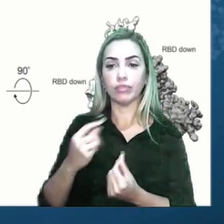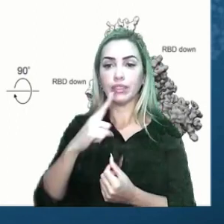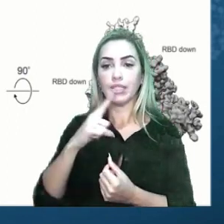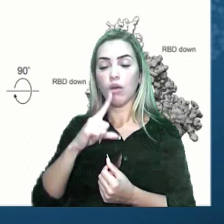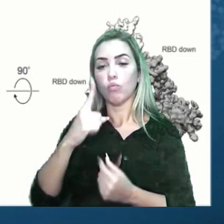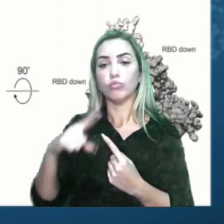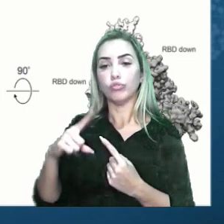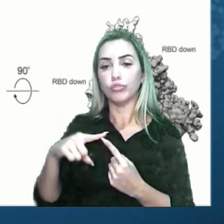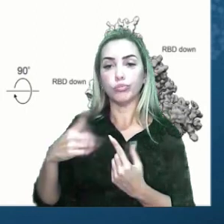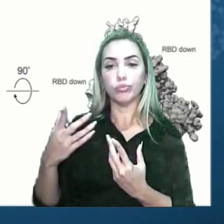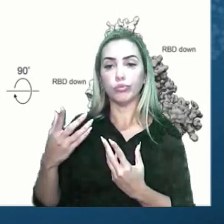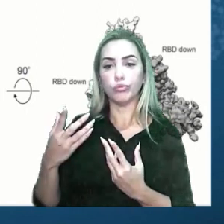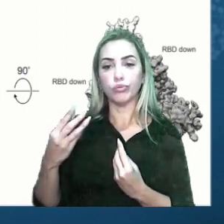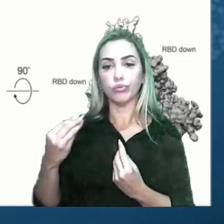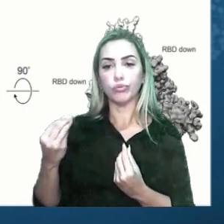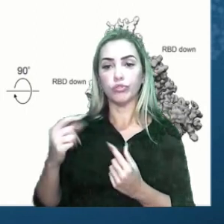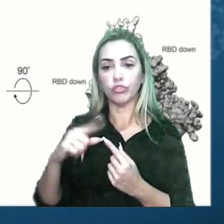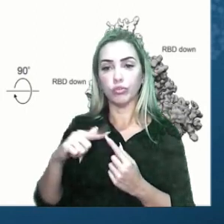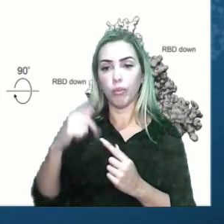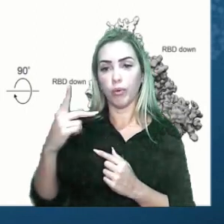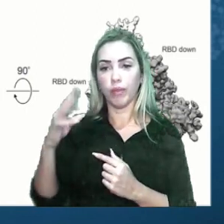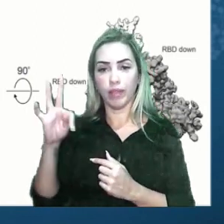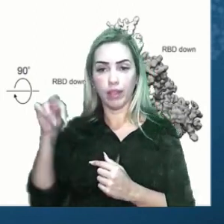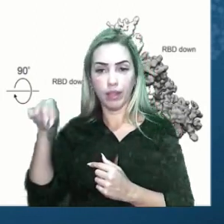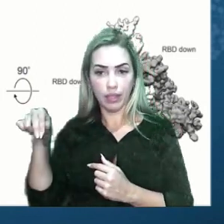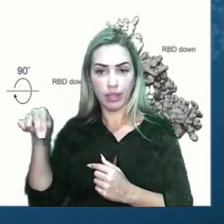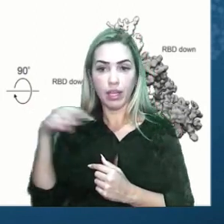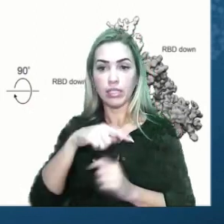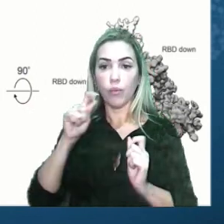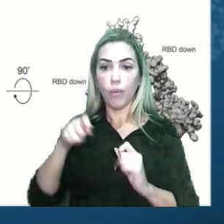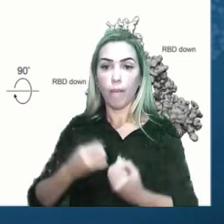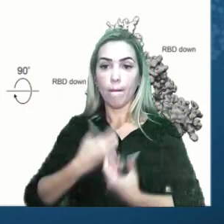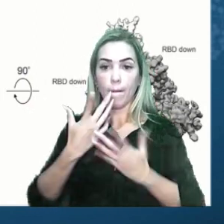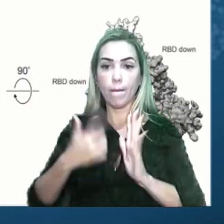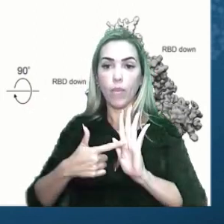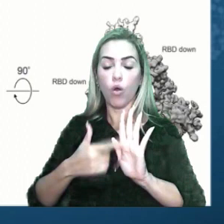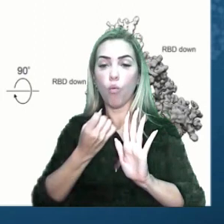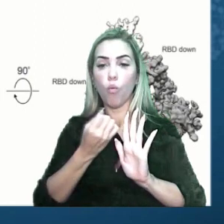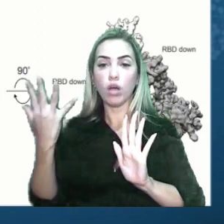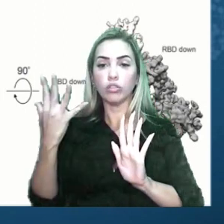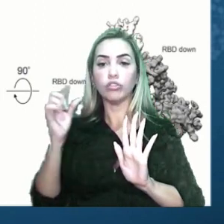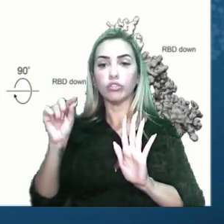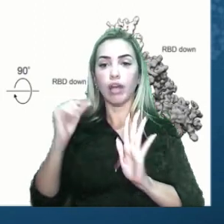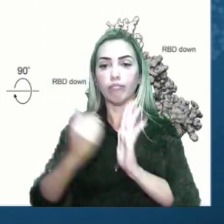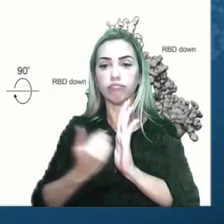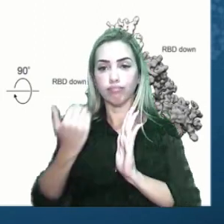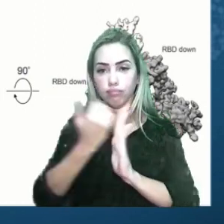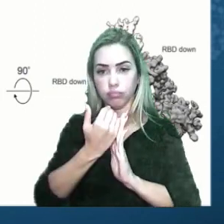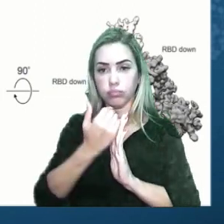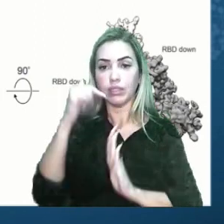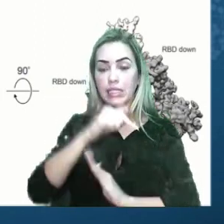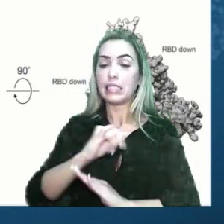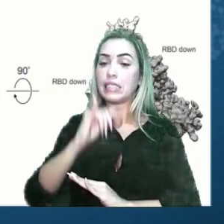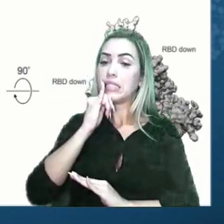tipo de proteína, e isso é expressado em quantidades grandes, e nesse